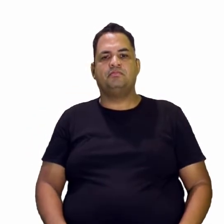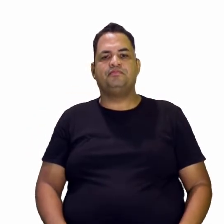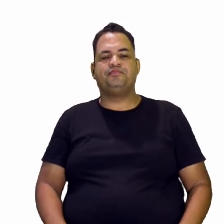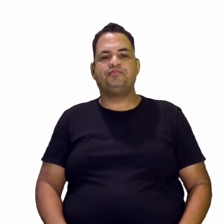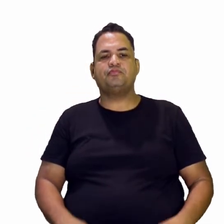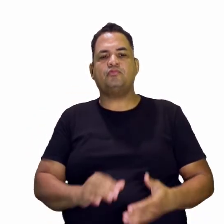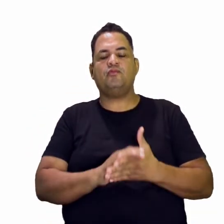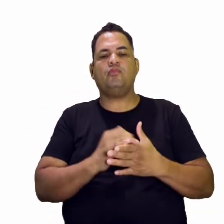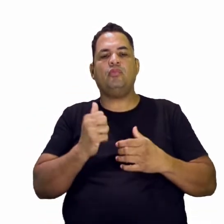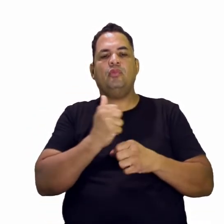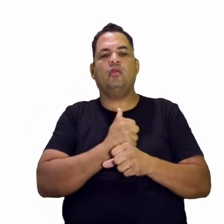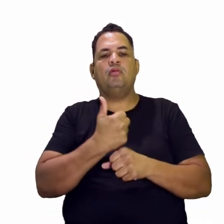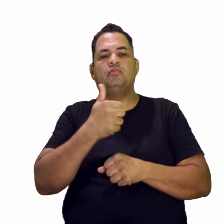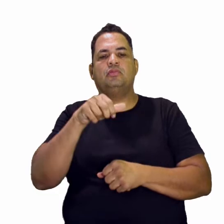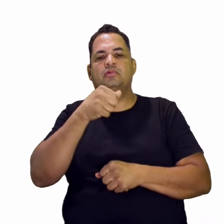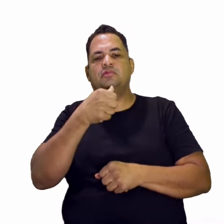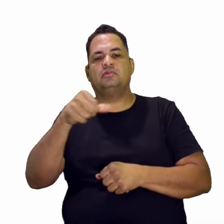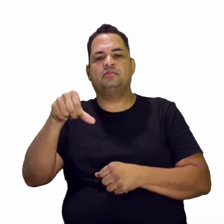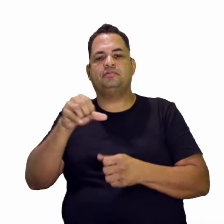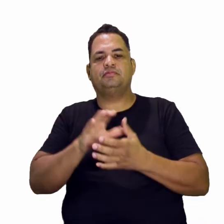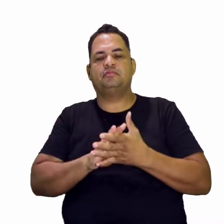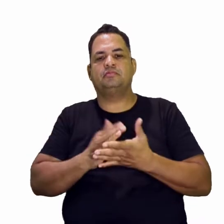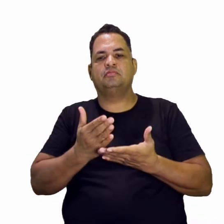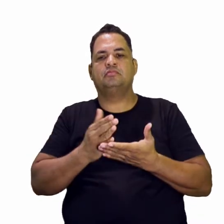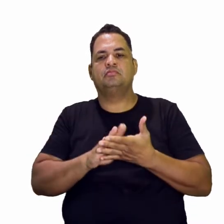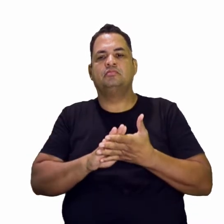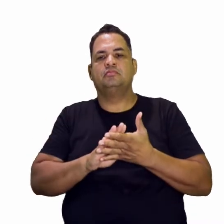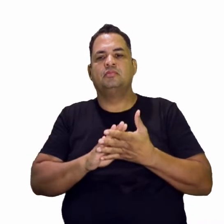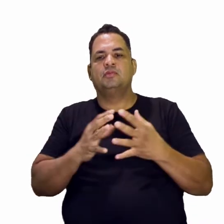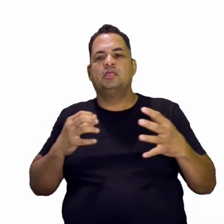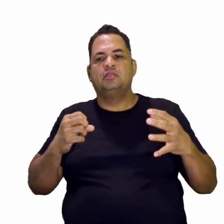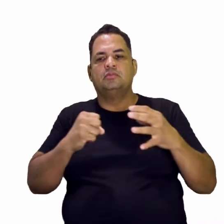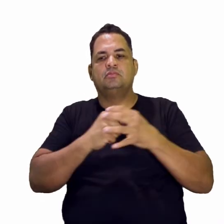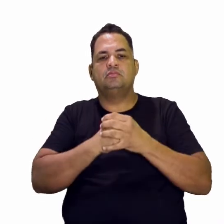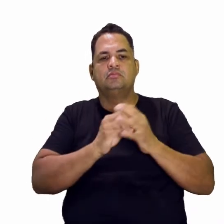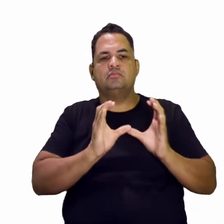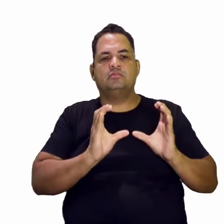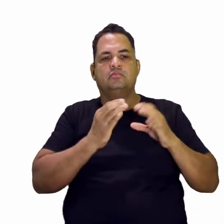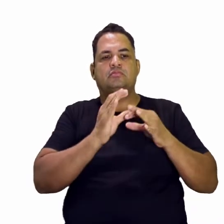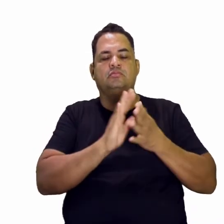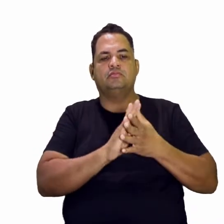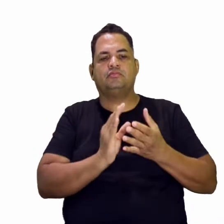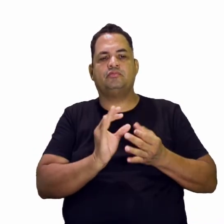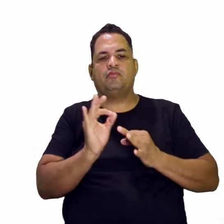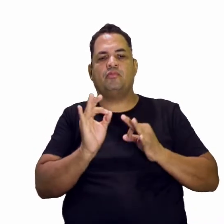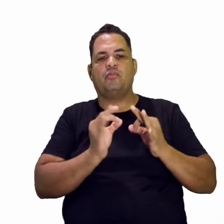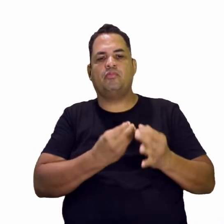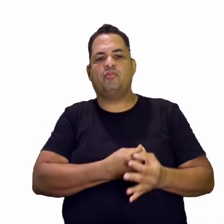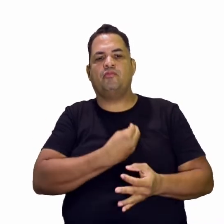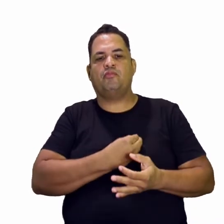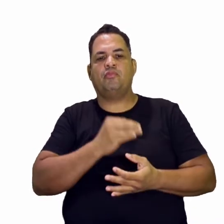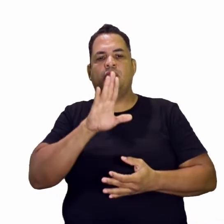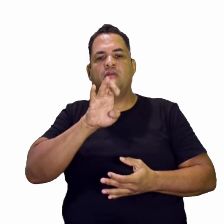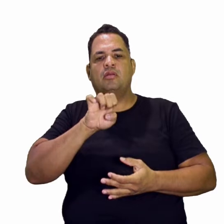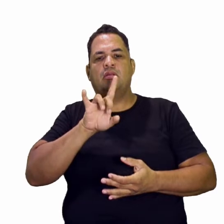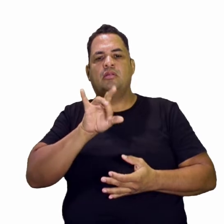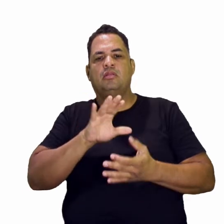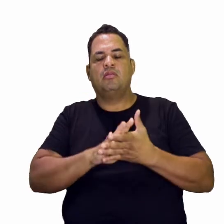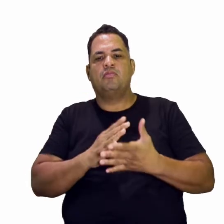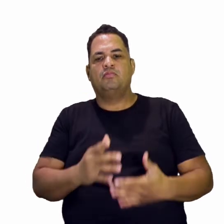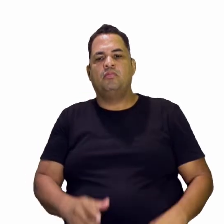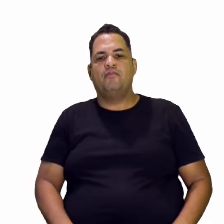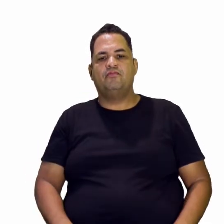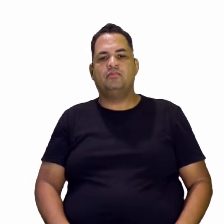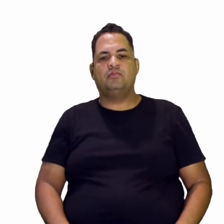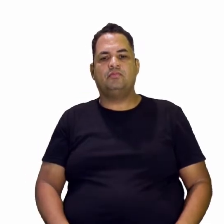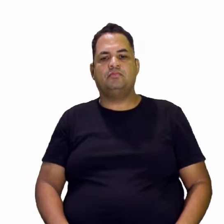em 1969, um deles, o dos protistas, agrupa organismos eucariontes. Então tá, prof. Lá